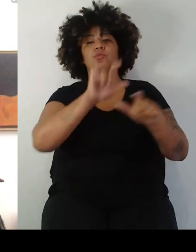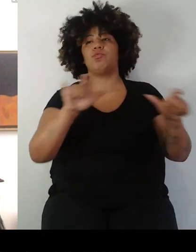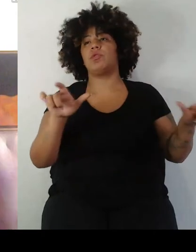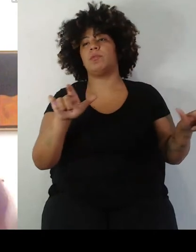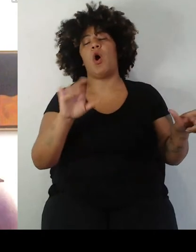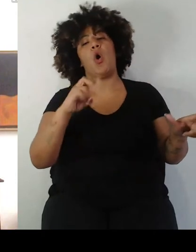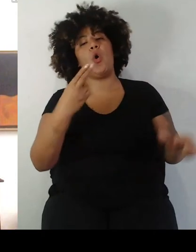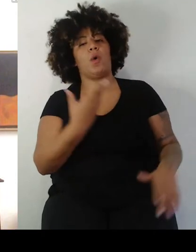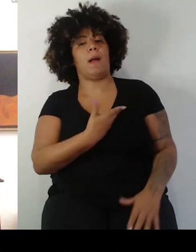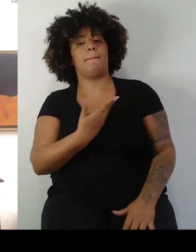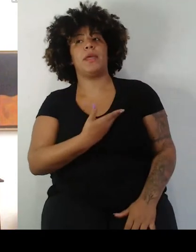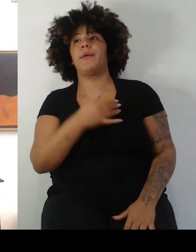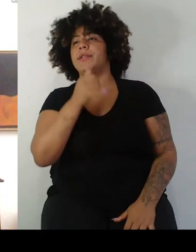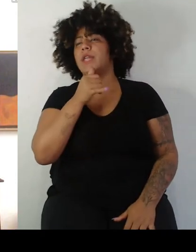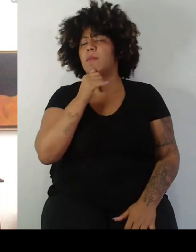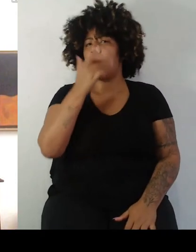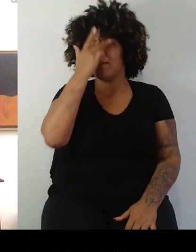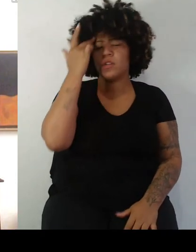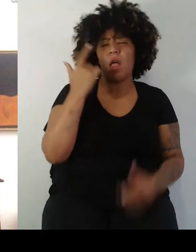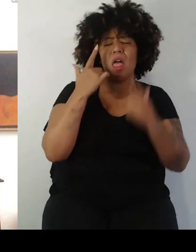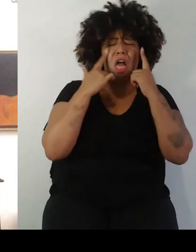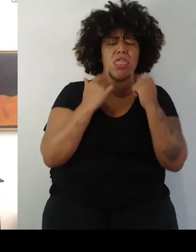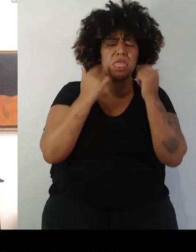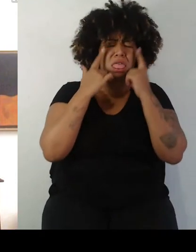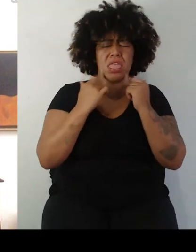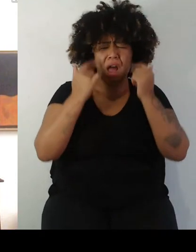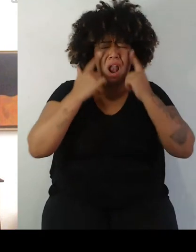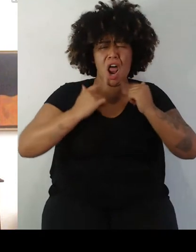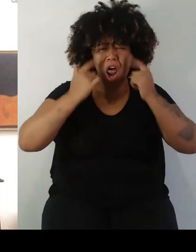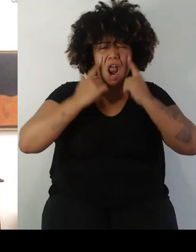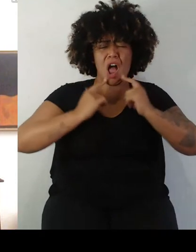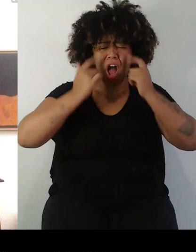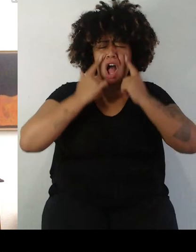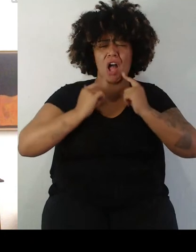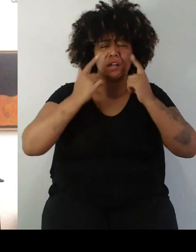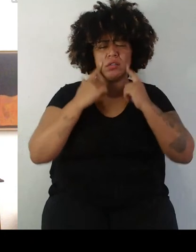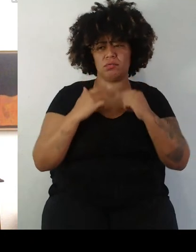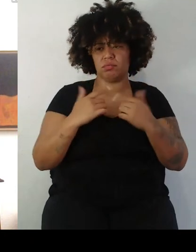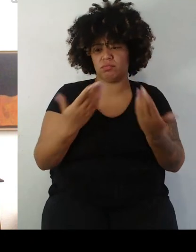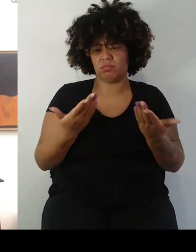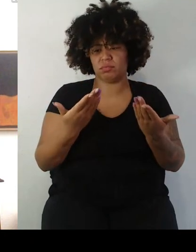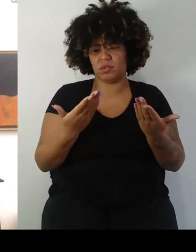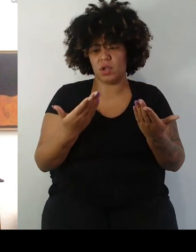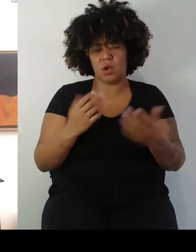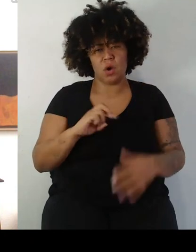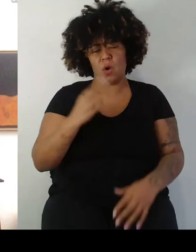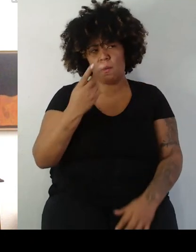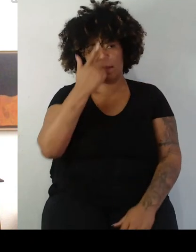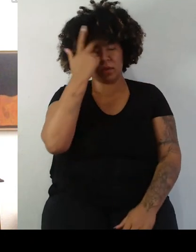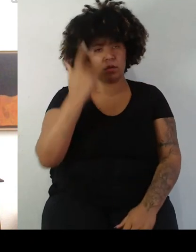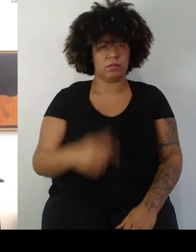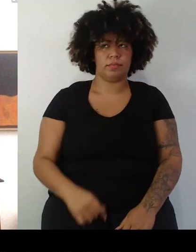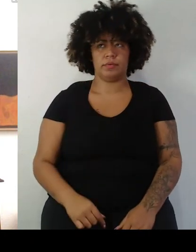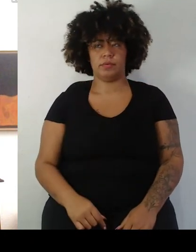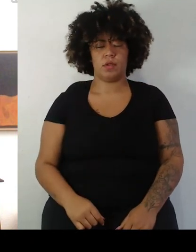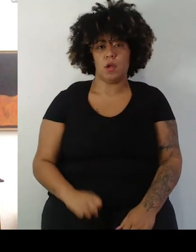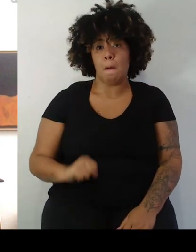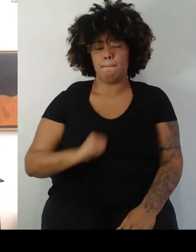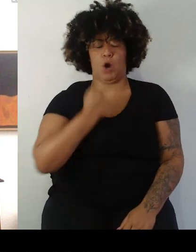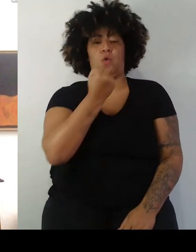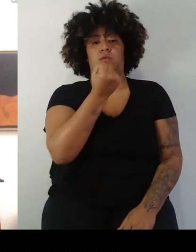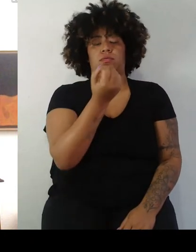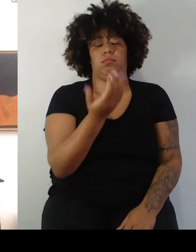chorar do nada ou alguém que ficasse com raiva do nada isso sempre assinava